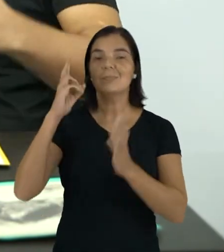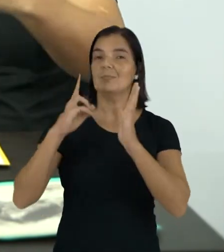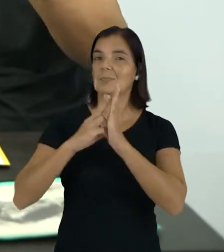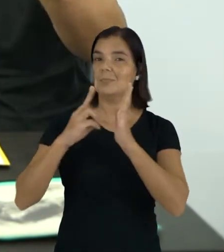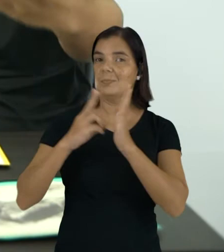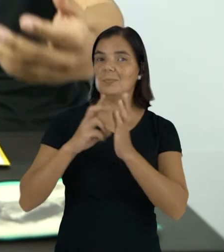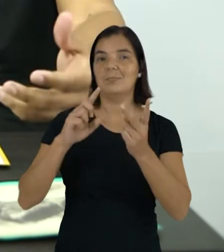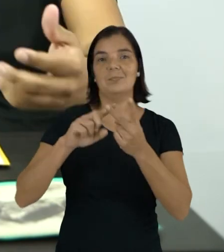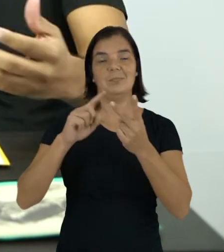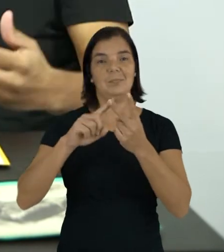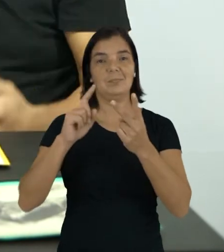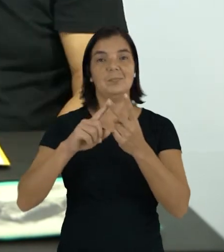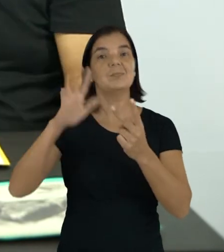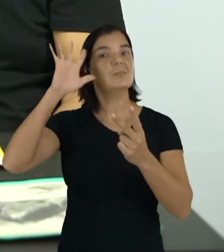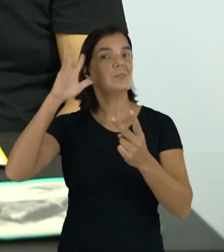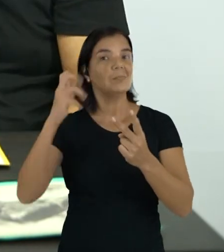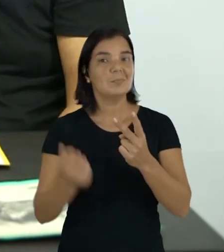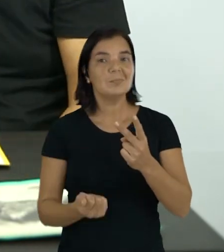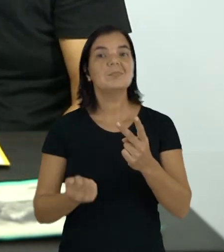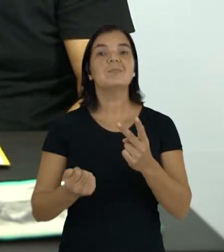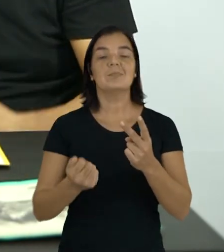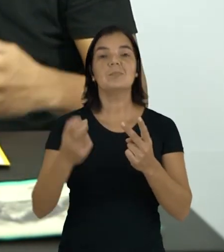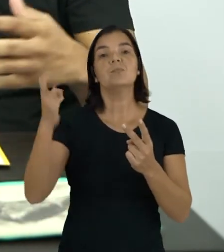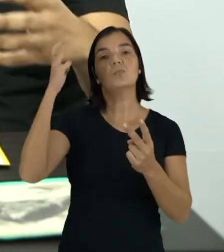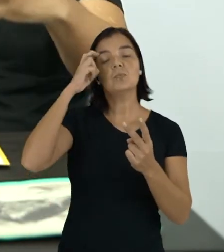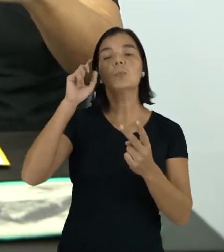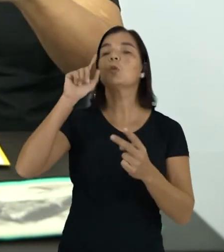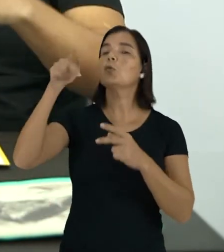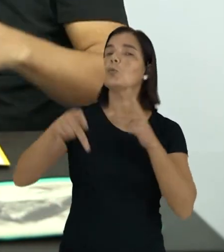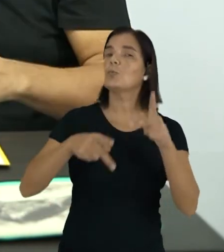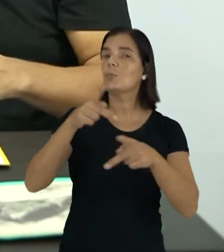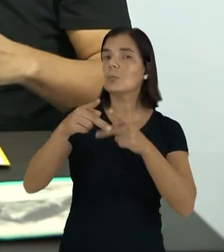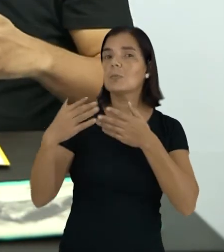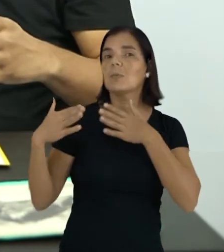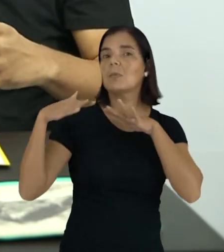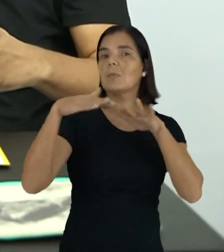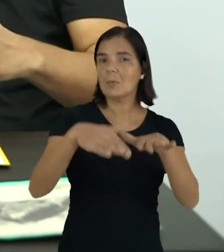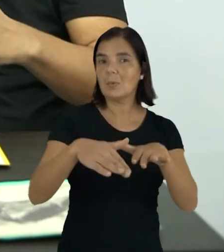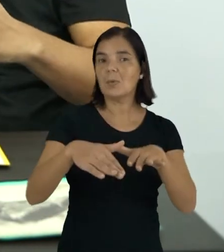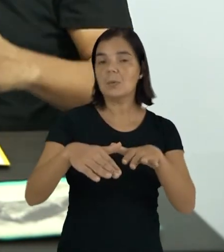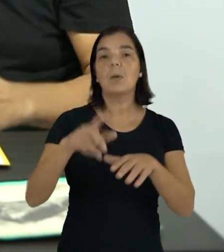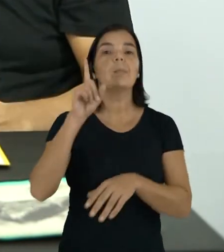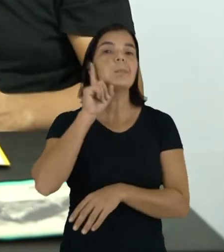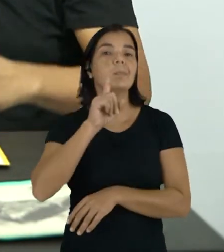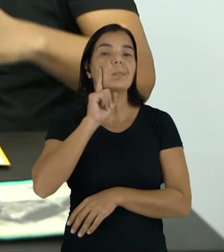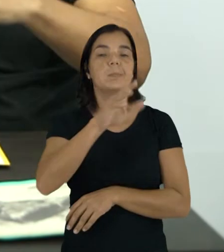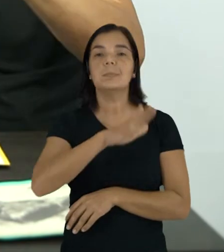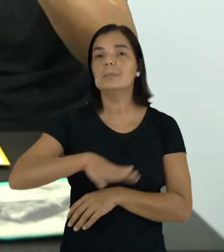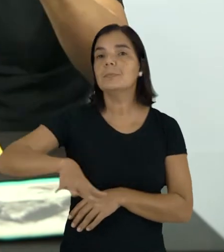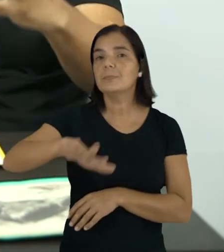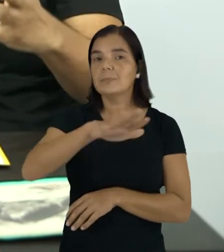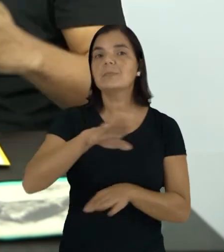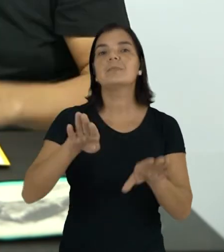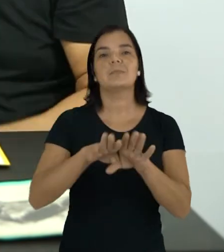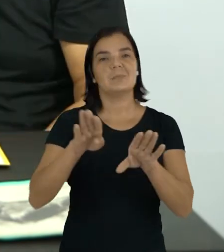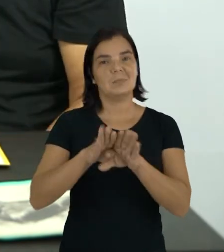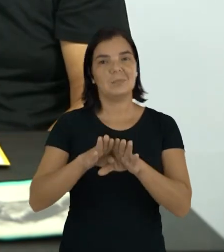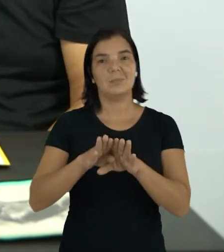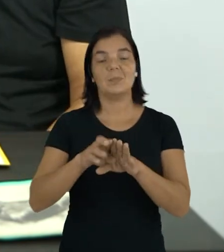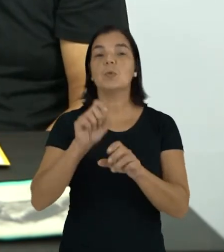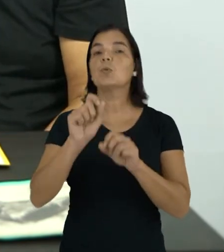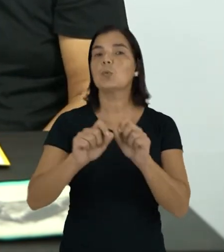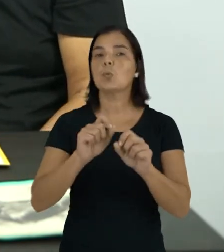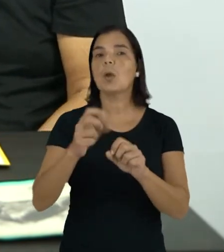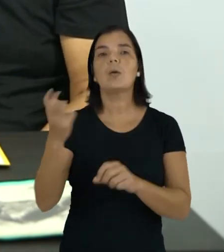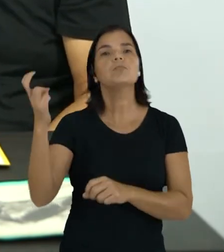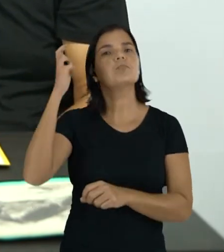indígena com a cultura africana, com a cultura de outros povos que acabaram chegando, a cultura americana no geral. Isso tudo acabou tornando a